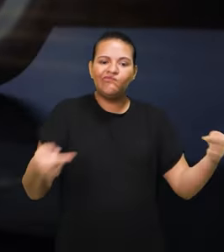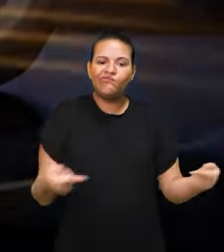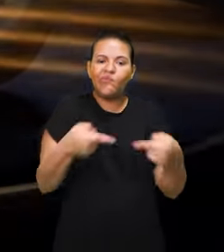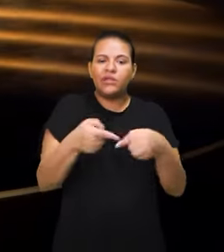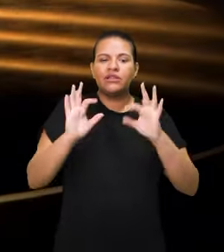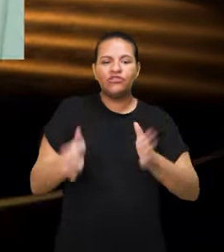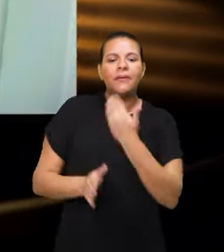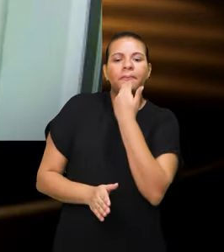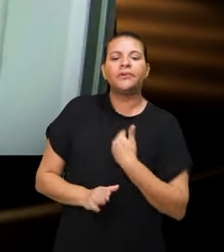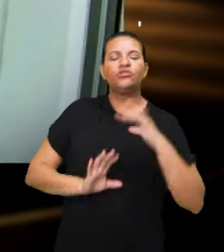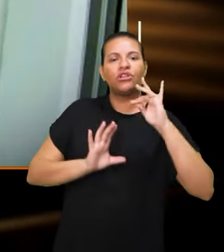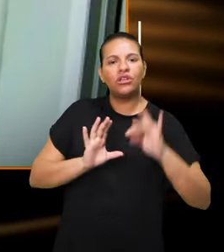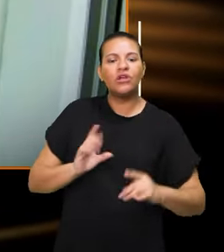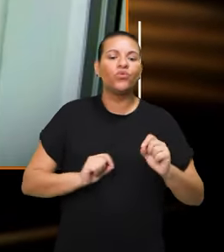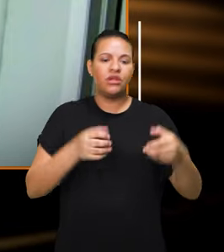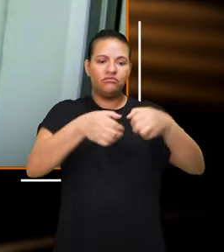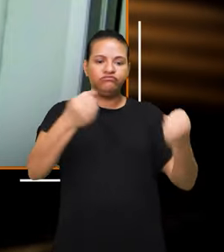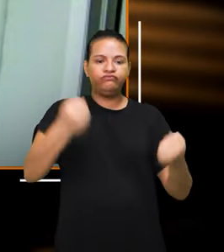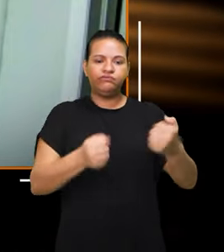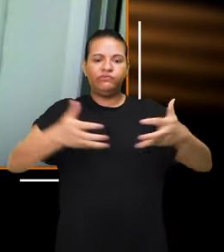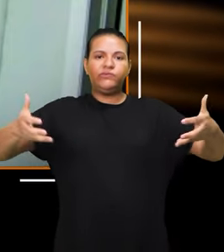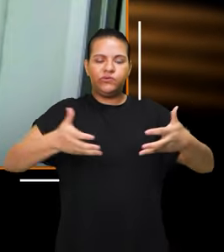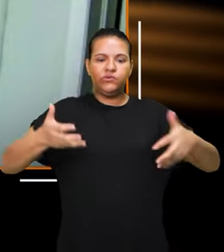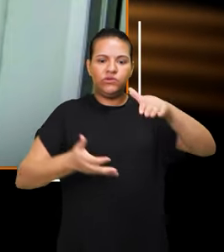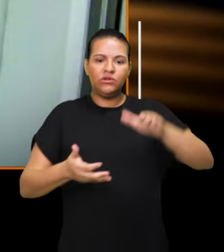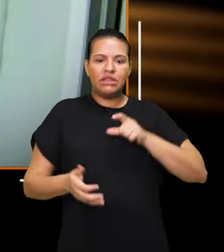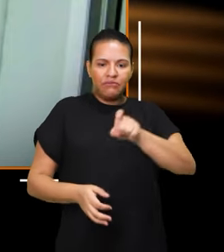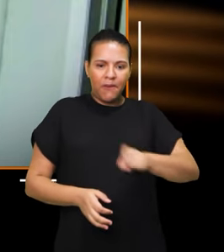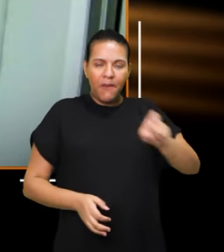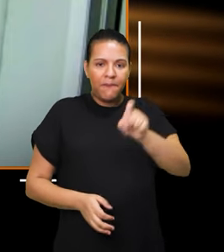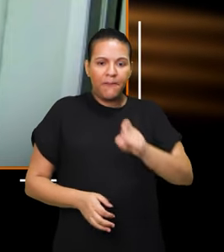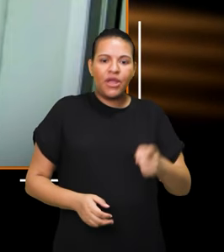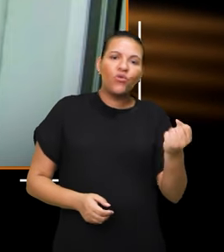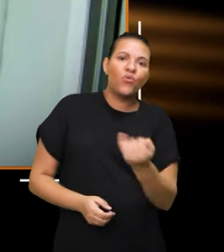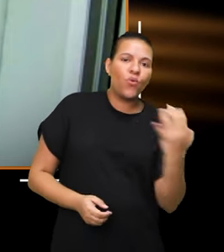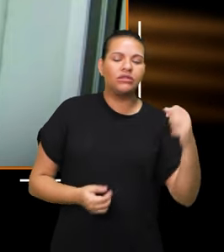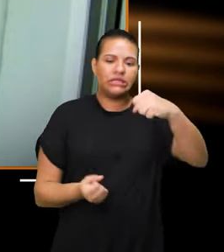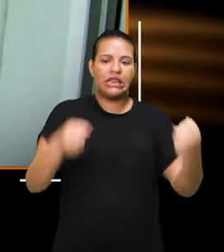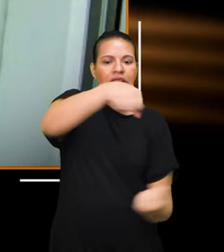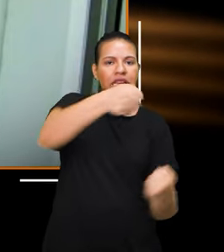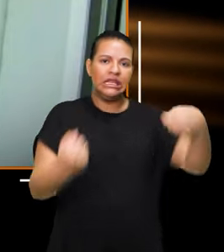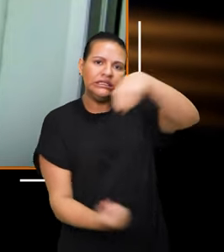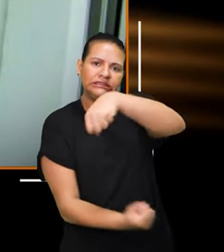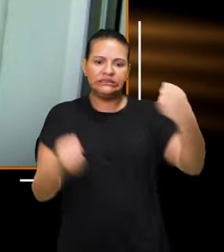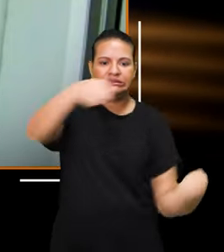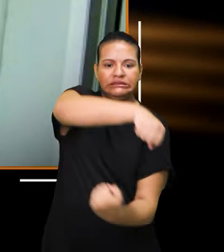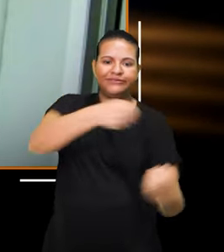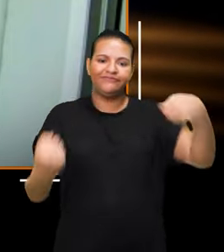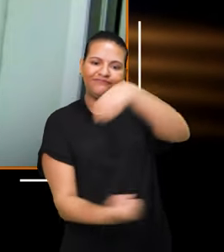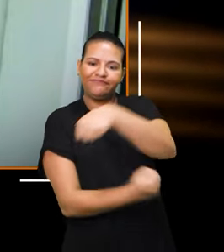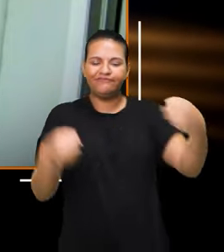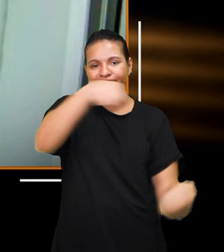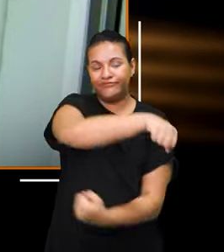tudo neste volante foi especificado de acordo com suas solicitações como a largura do volante o número de botões os tipos e a quantidade de